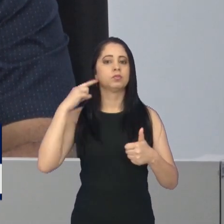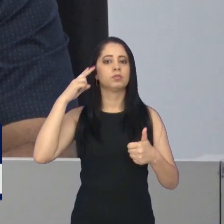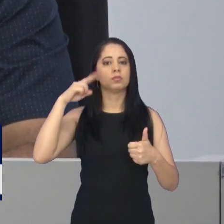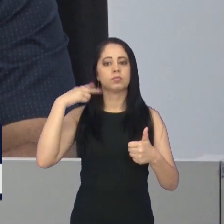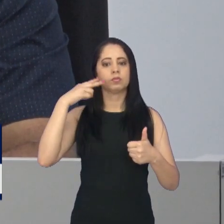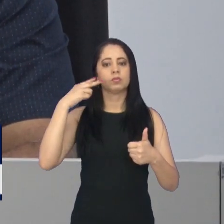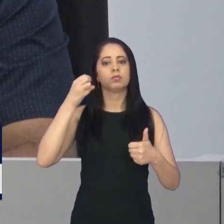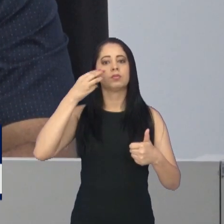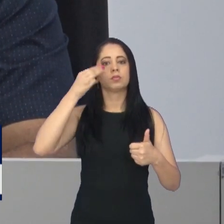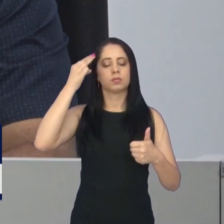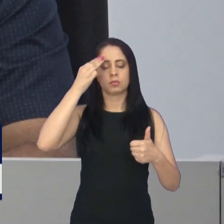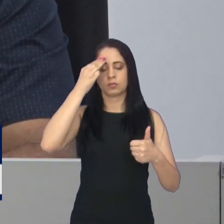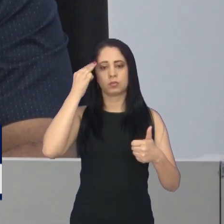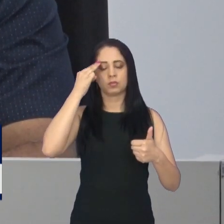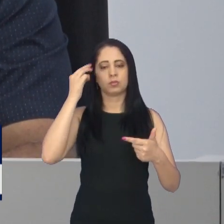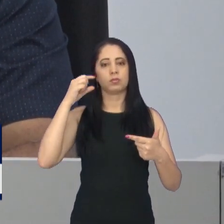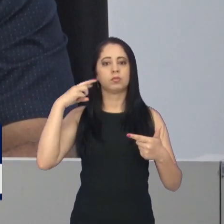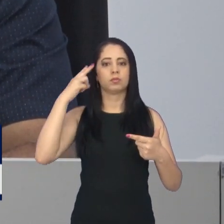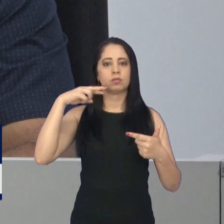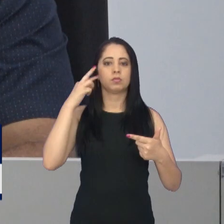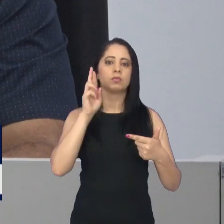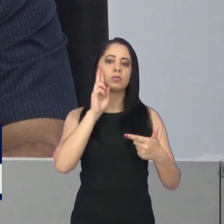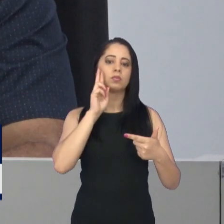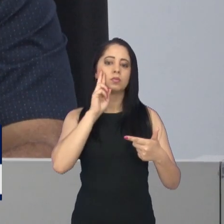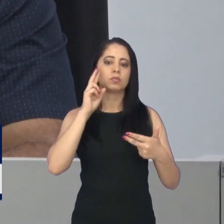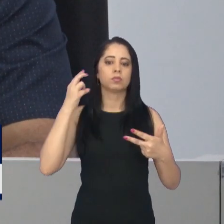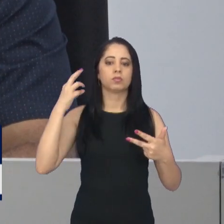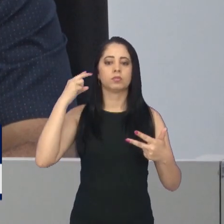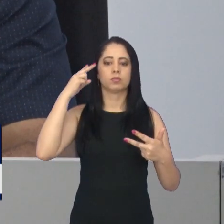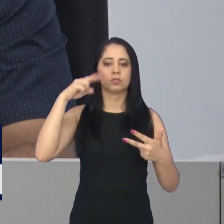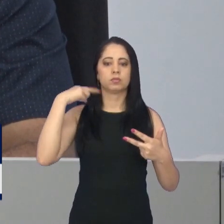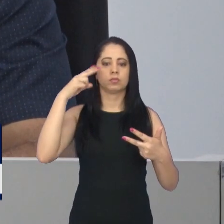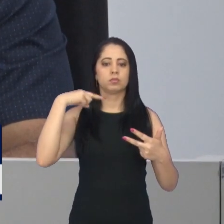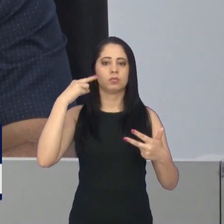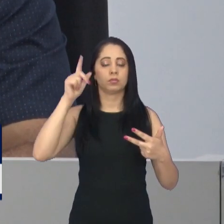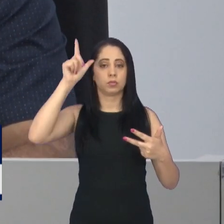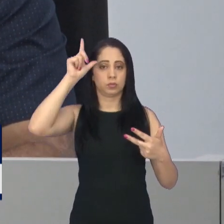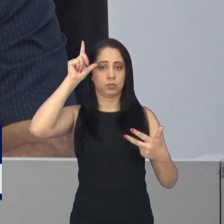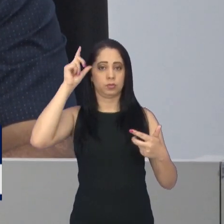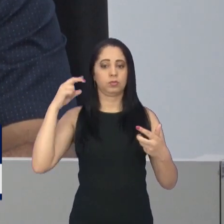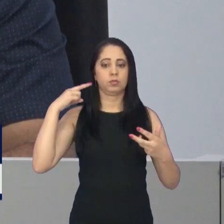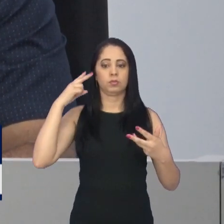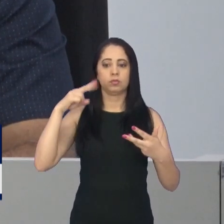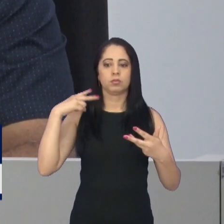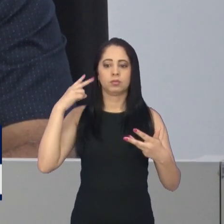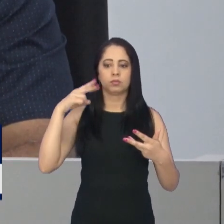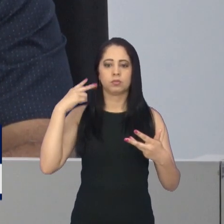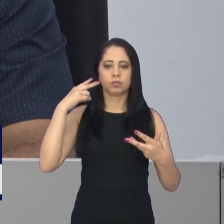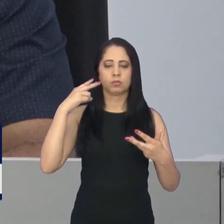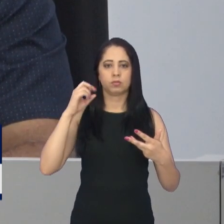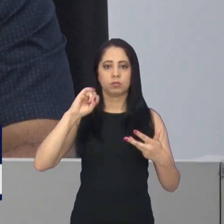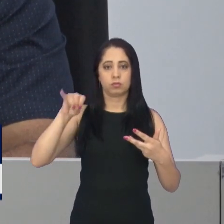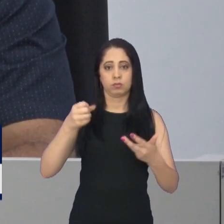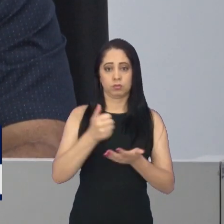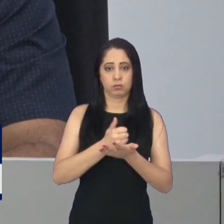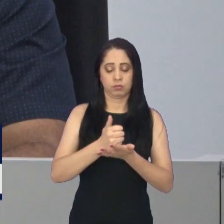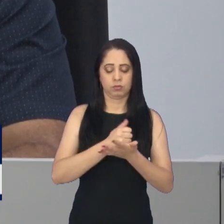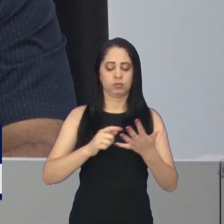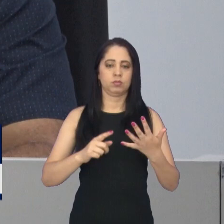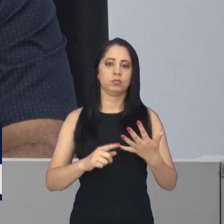vereador Marcelo Garcia, vereador Renato Santiago, vereador Lino Bispo, vereador Júnior da